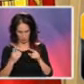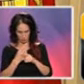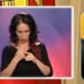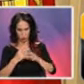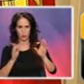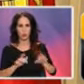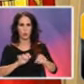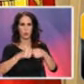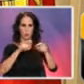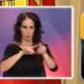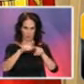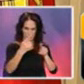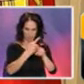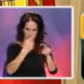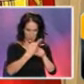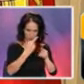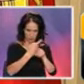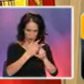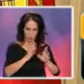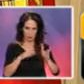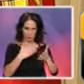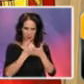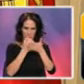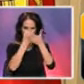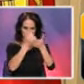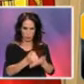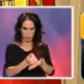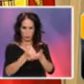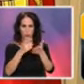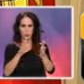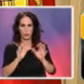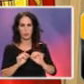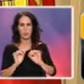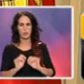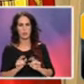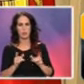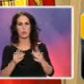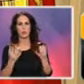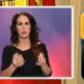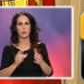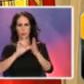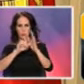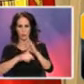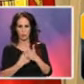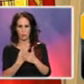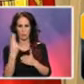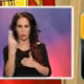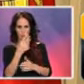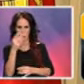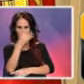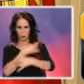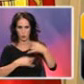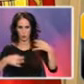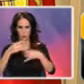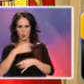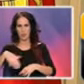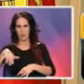entre os partidos políticos que apoiam e se reveem no projeto da União Europeia e